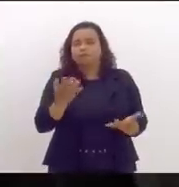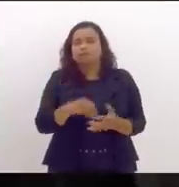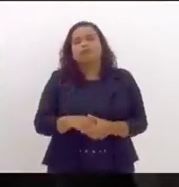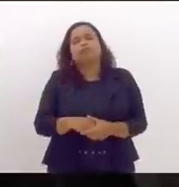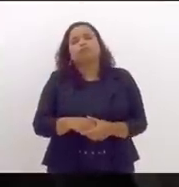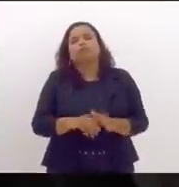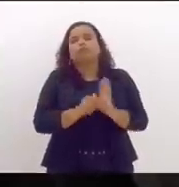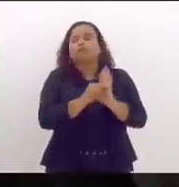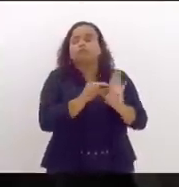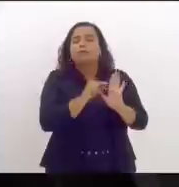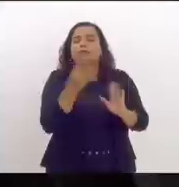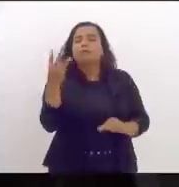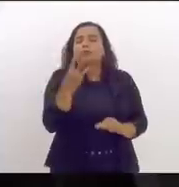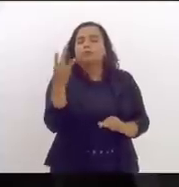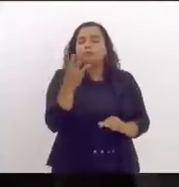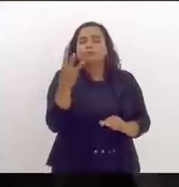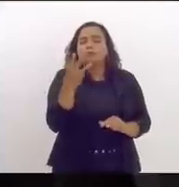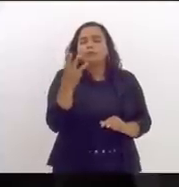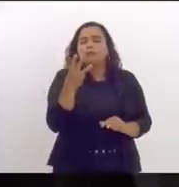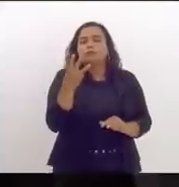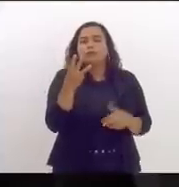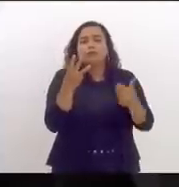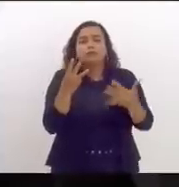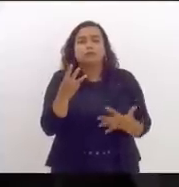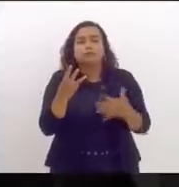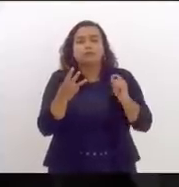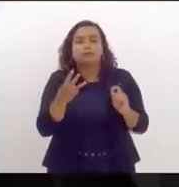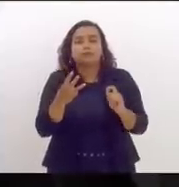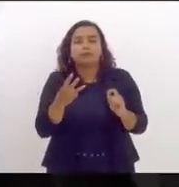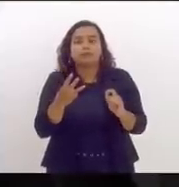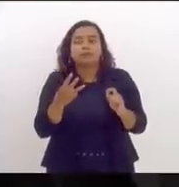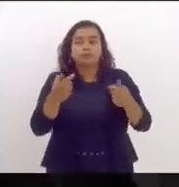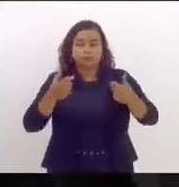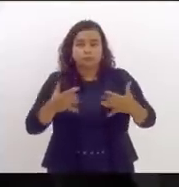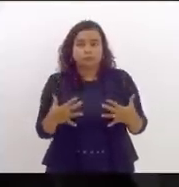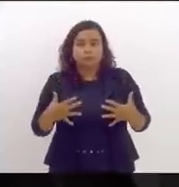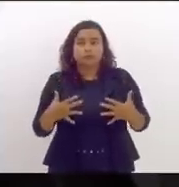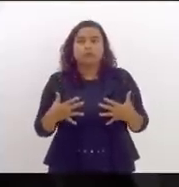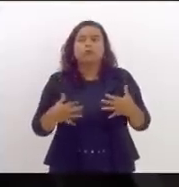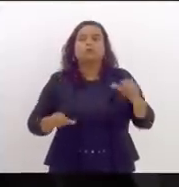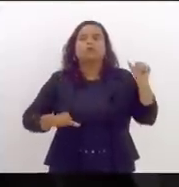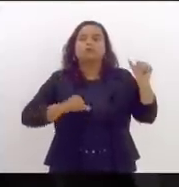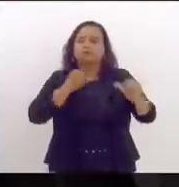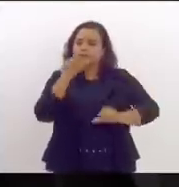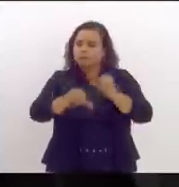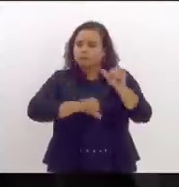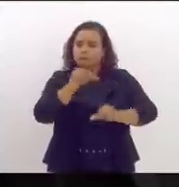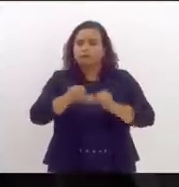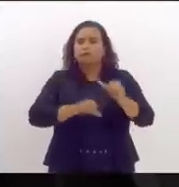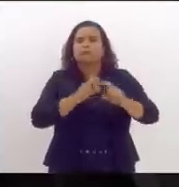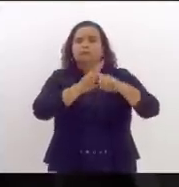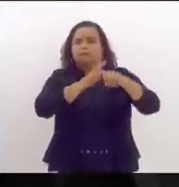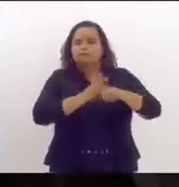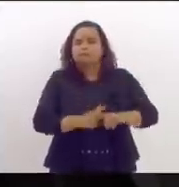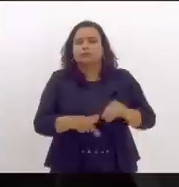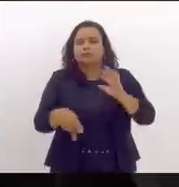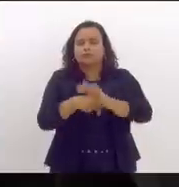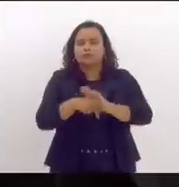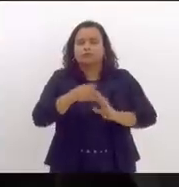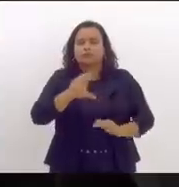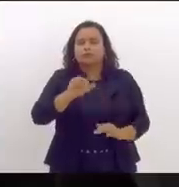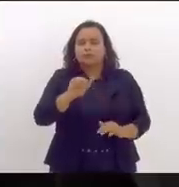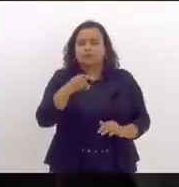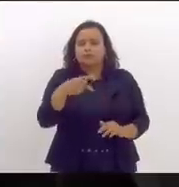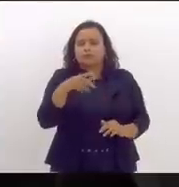e o parágrafo terceiro define que a recomposição de que trata o caput